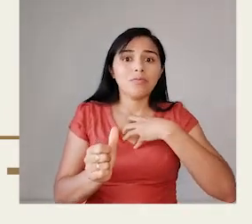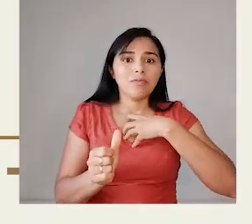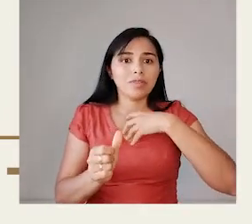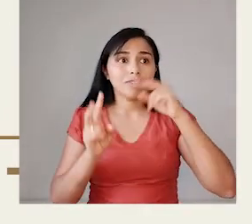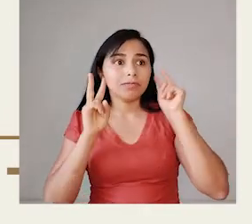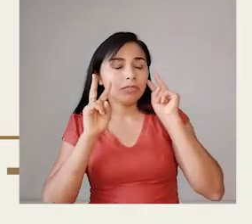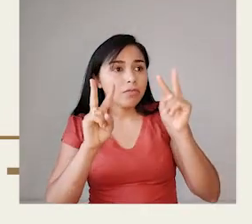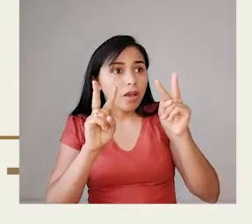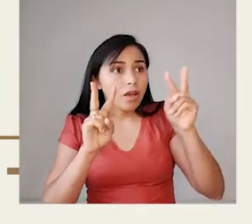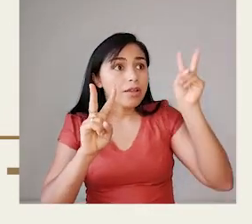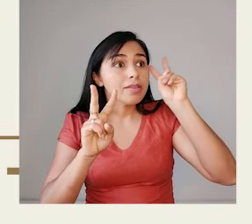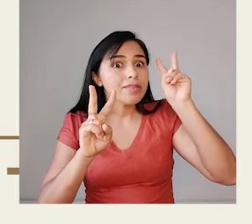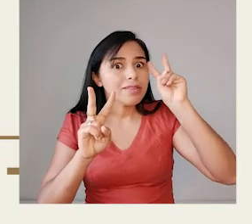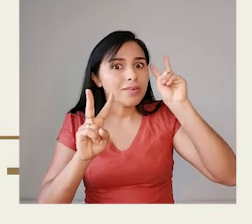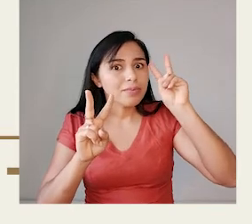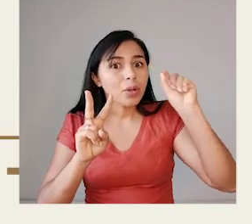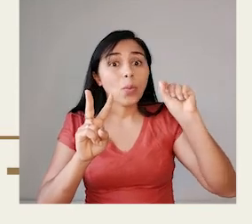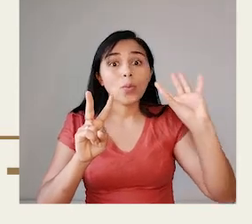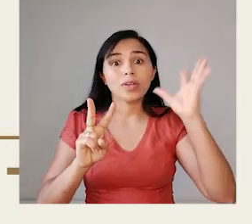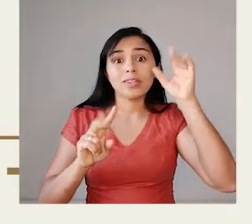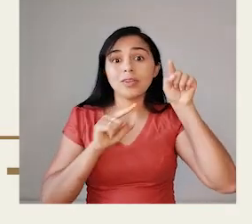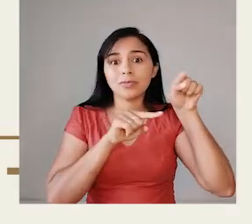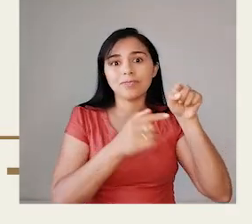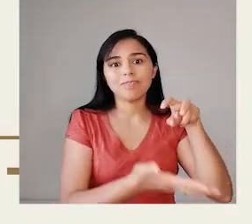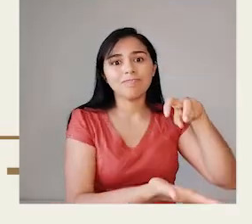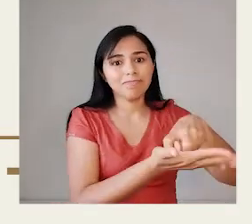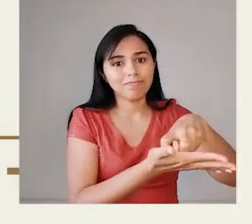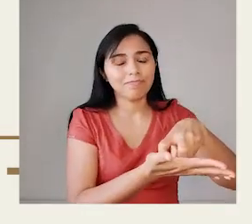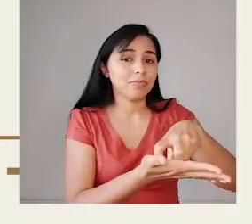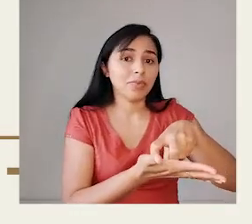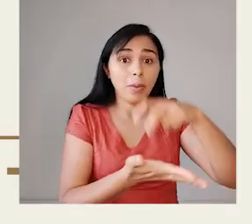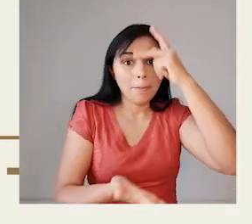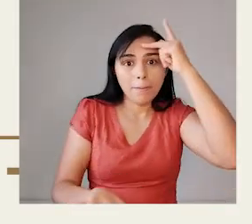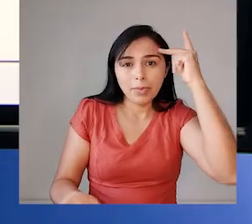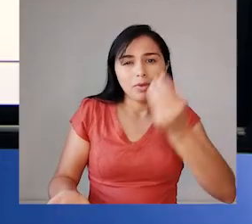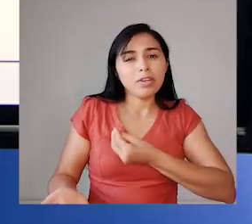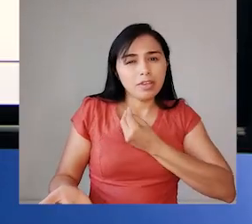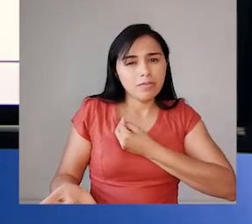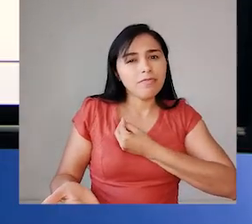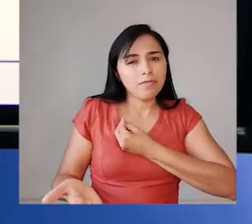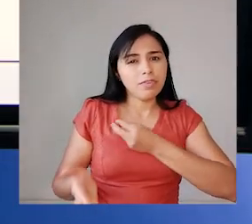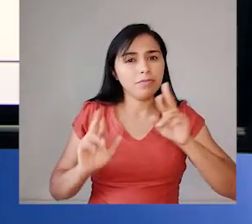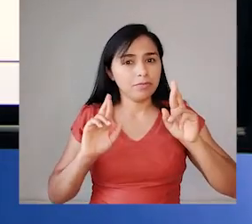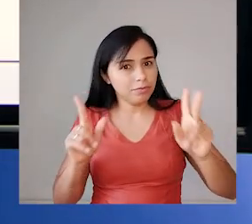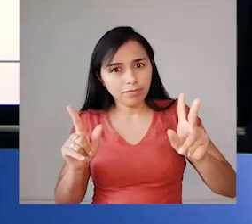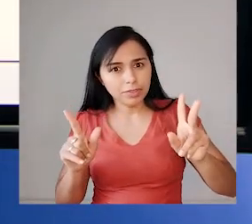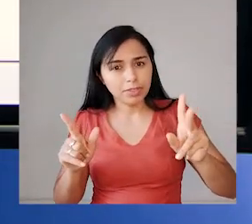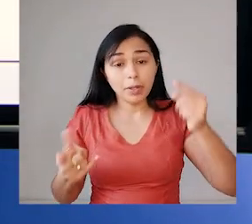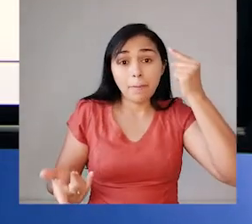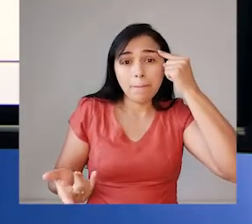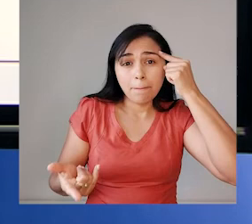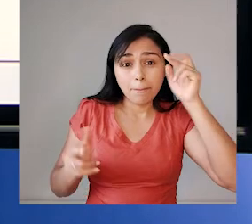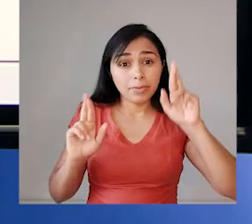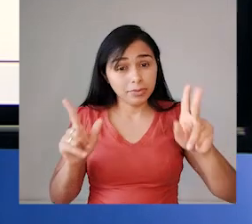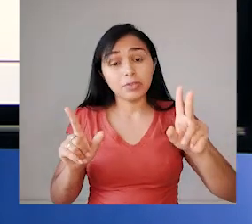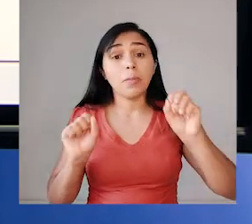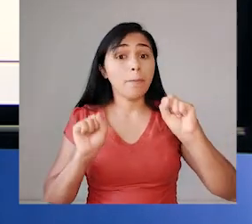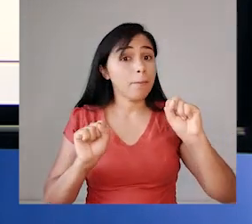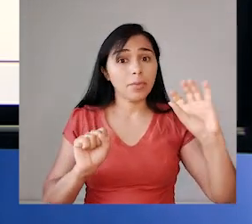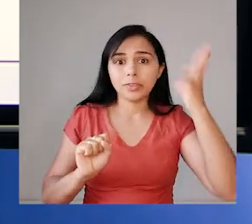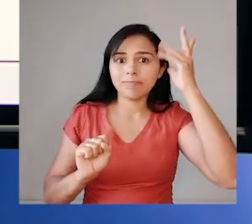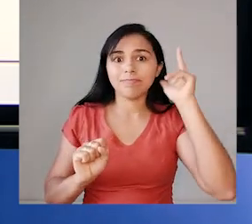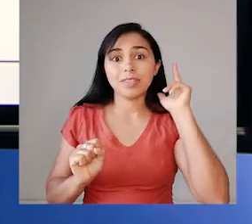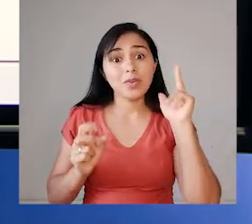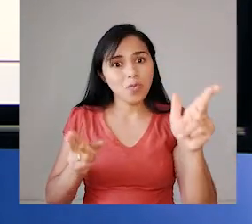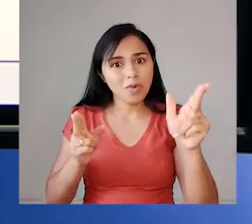diferente ou quem vive de forma diferente pode ter o mesmo caminho. Quarto, o monumento